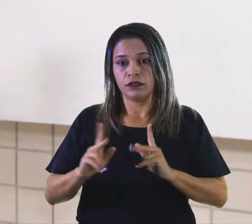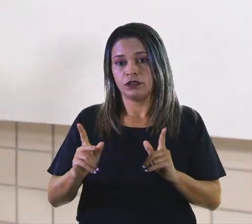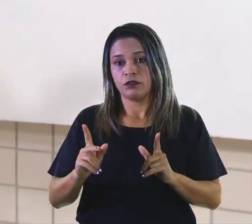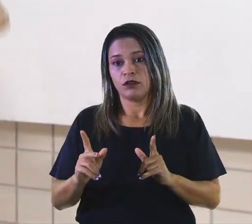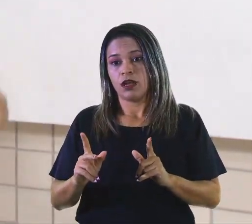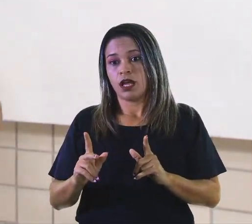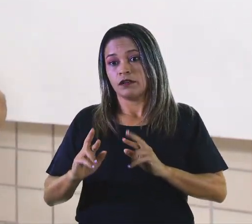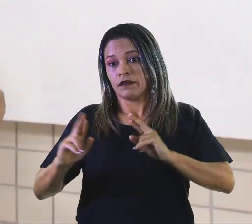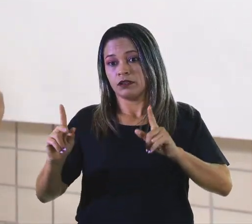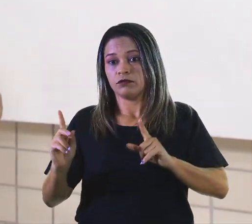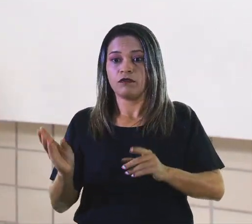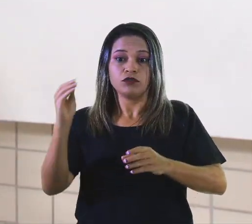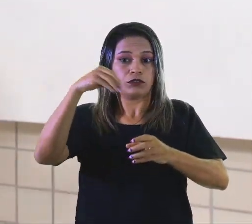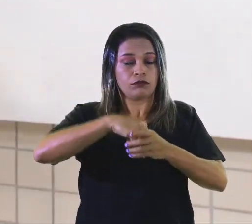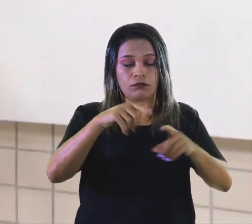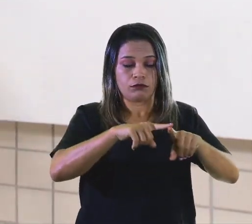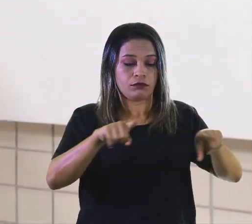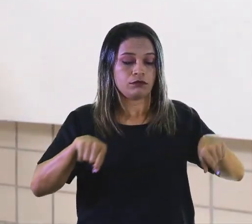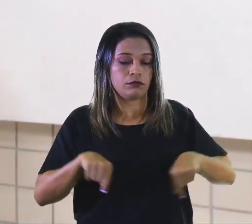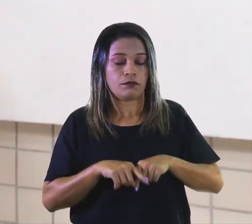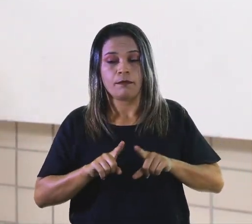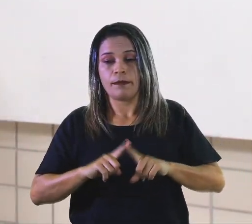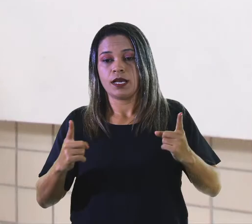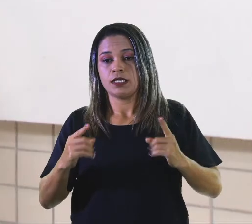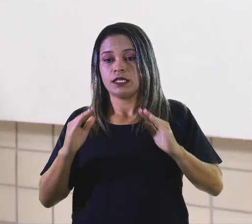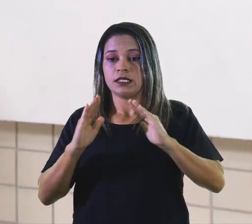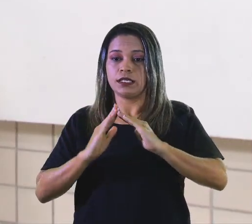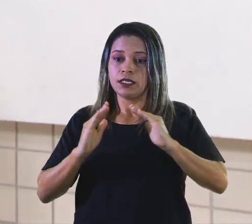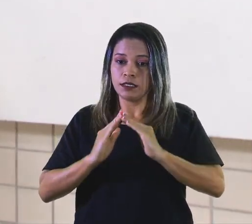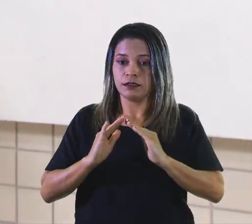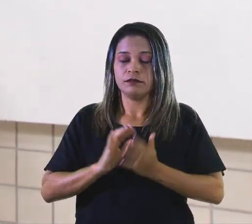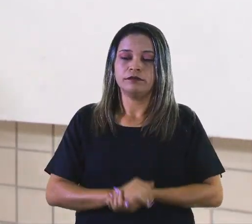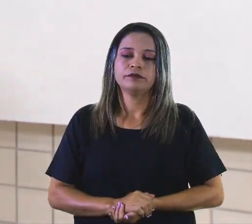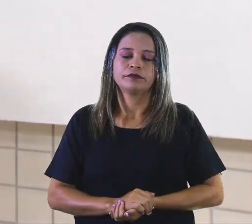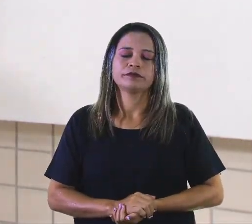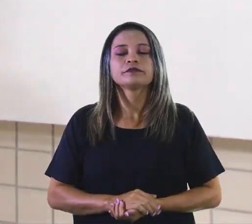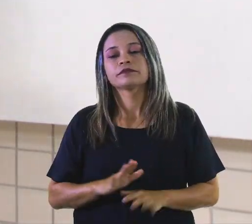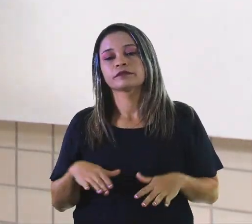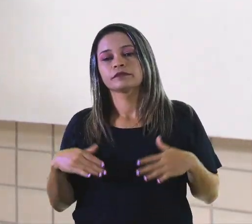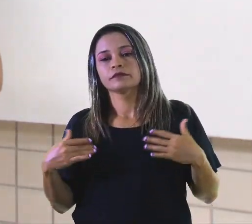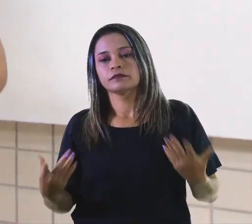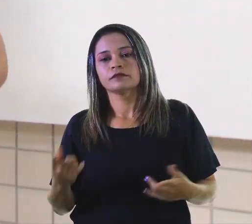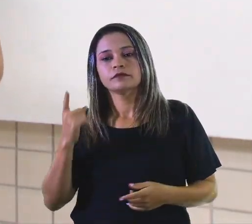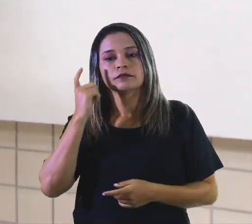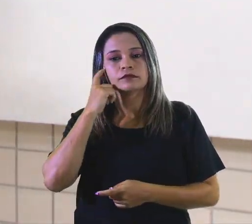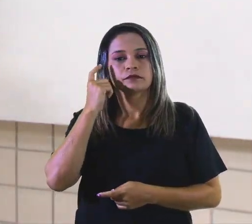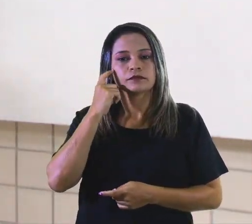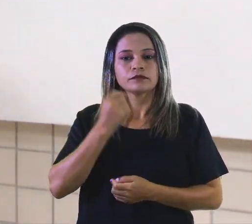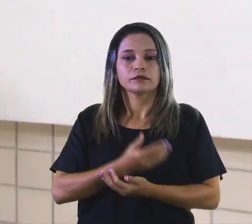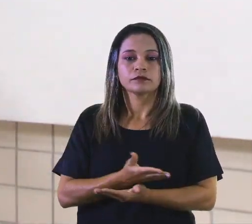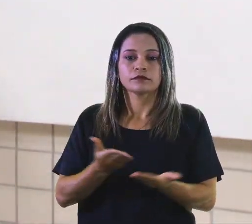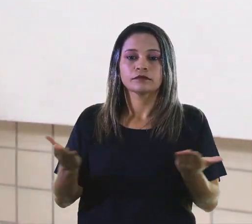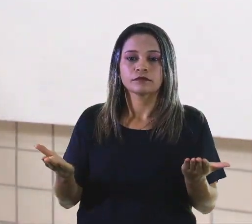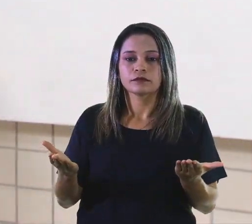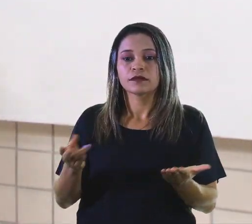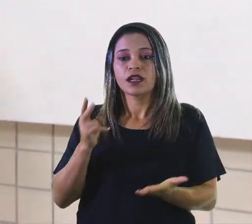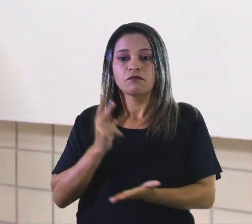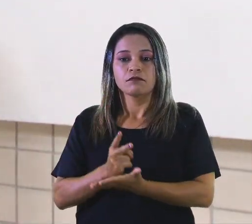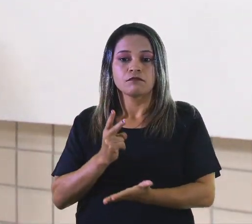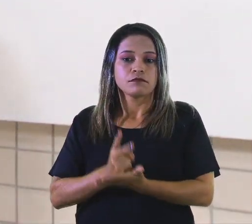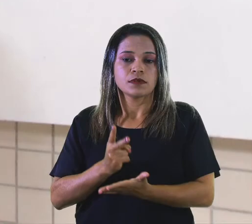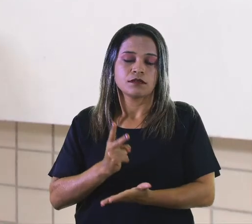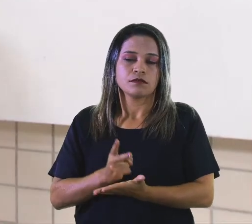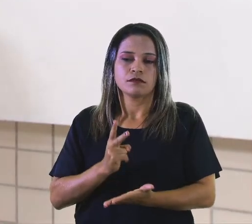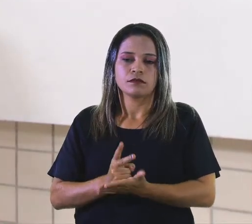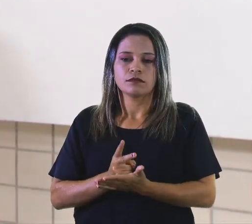estão dentro da sala de aula, mas estão em casa, ok? Então, pensem que vocês aí têm que fazer a mesma coisa